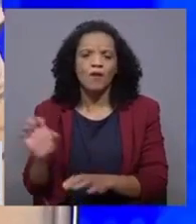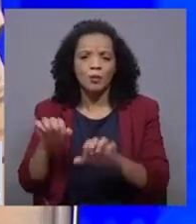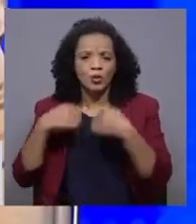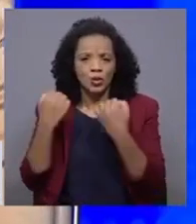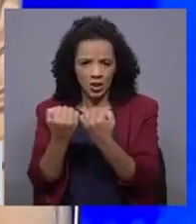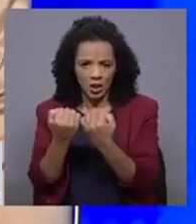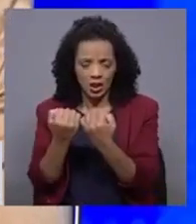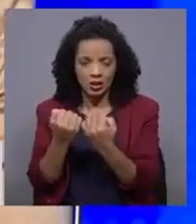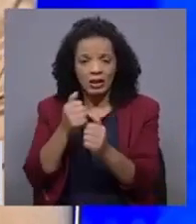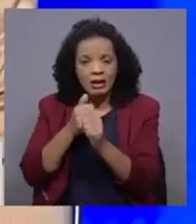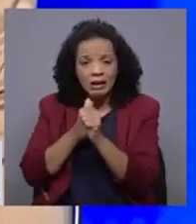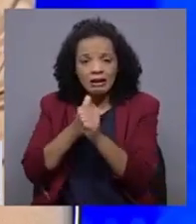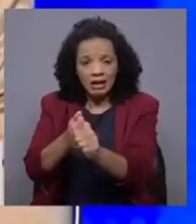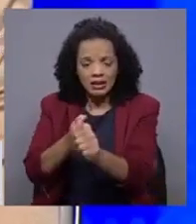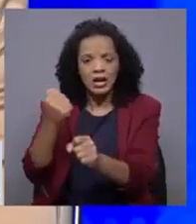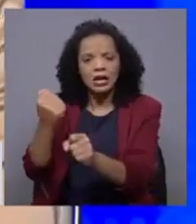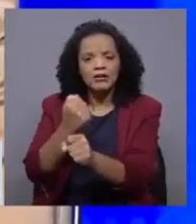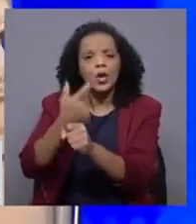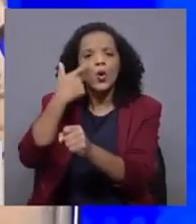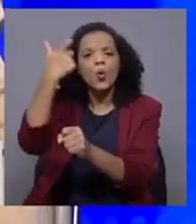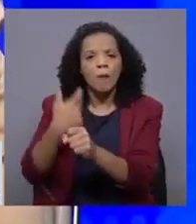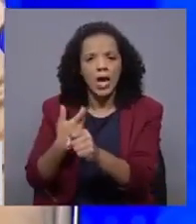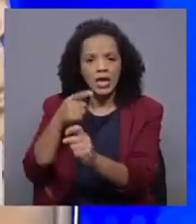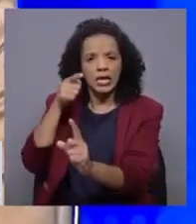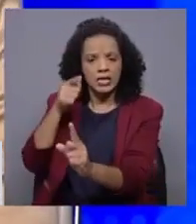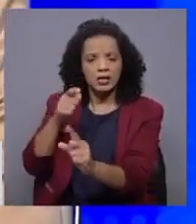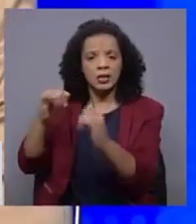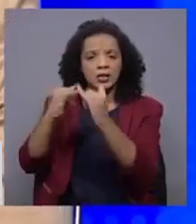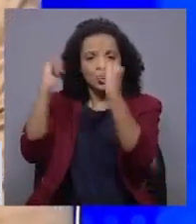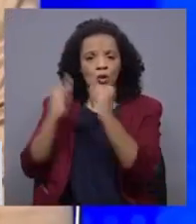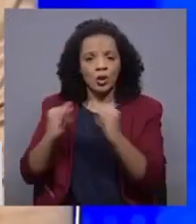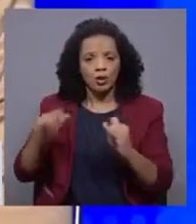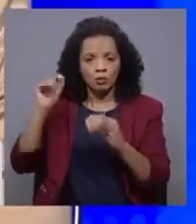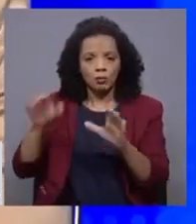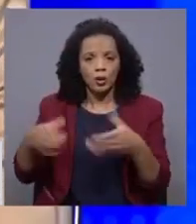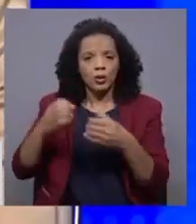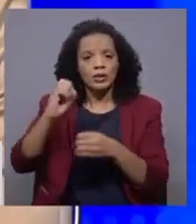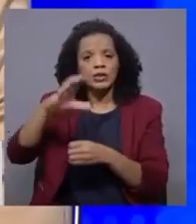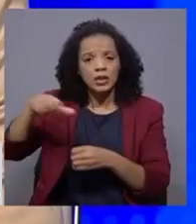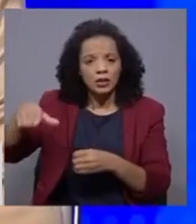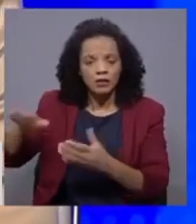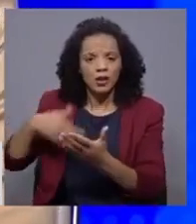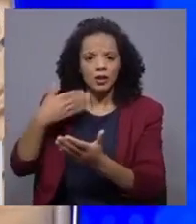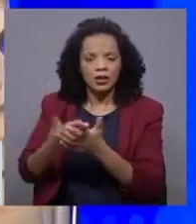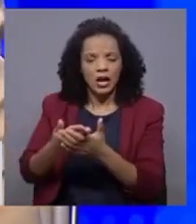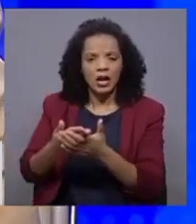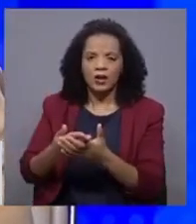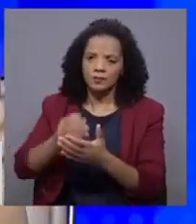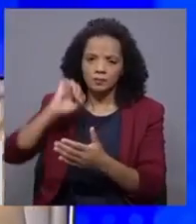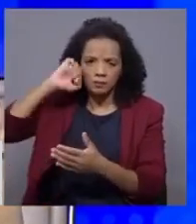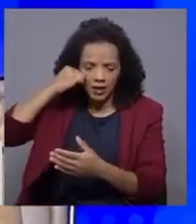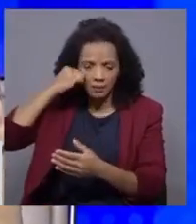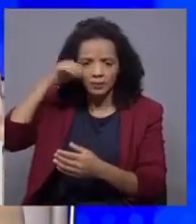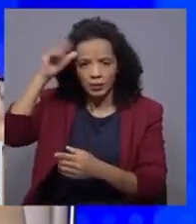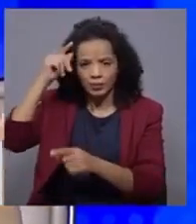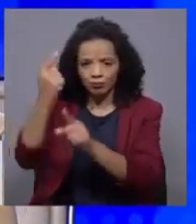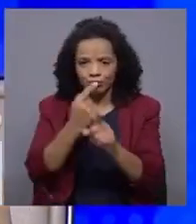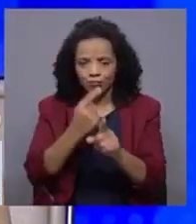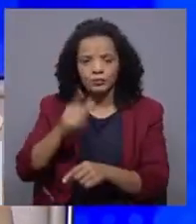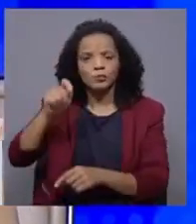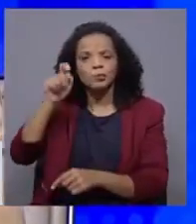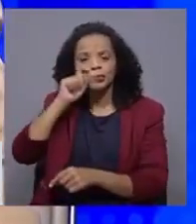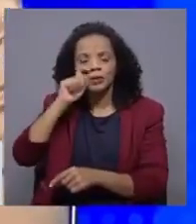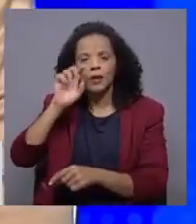caça tem sido uma das atividades humanas apontadas internacionalmente e pela comunidade científica que mais pressão coloca sobre as espécies e a proteção